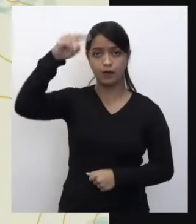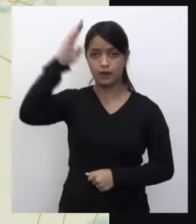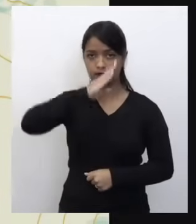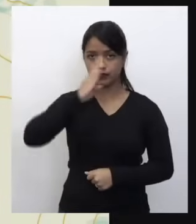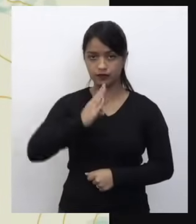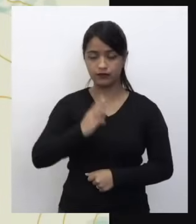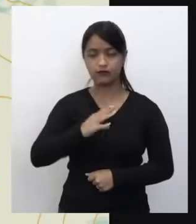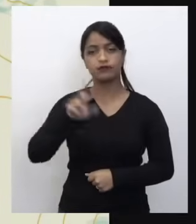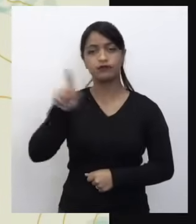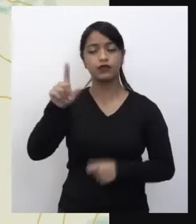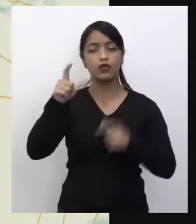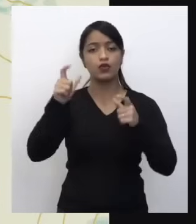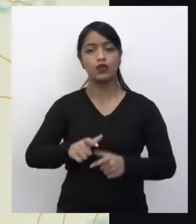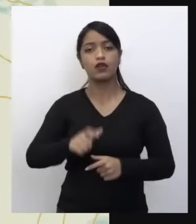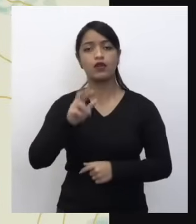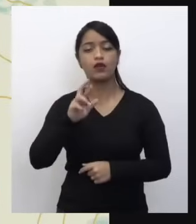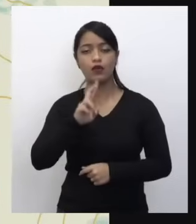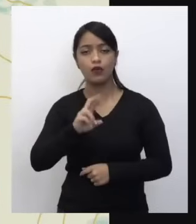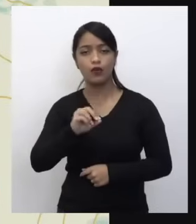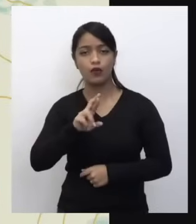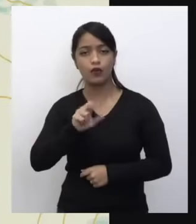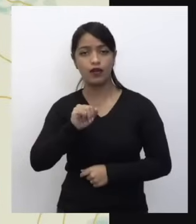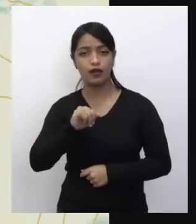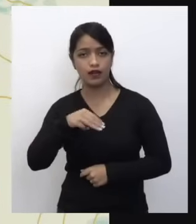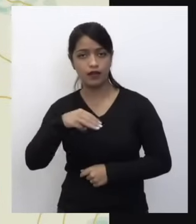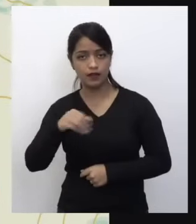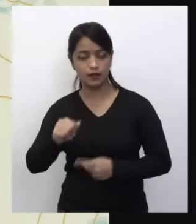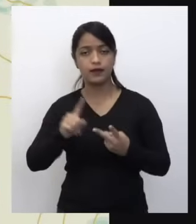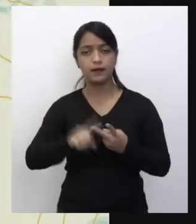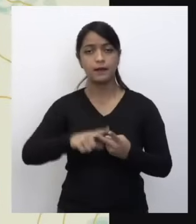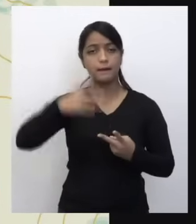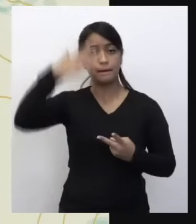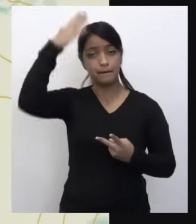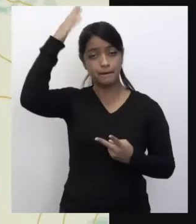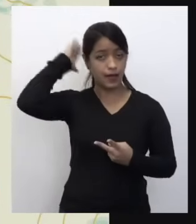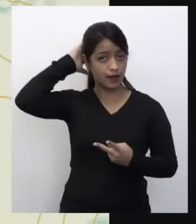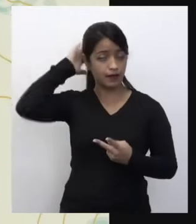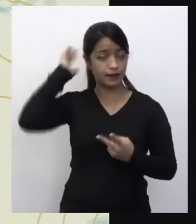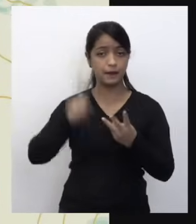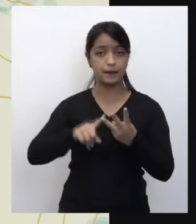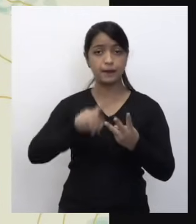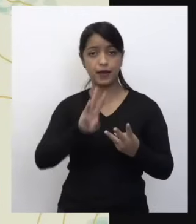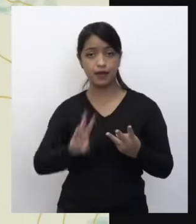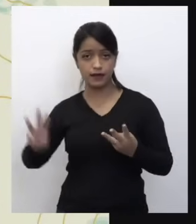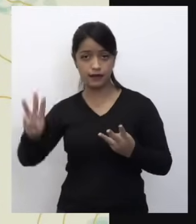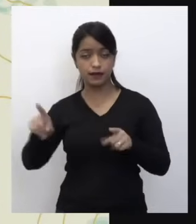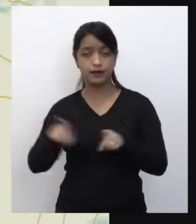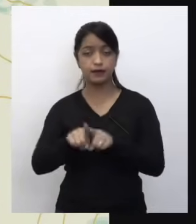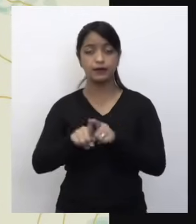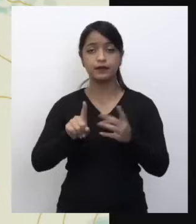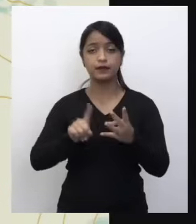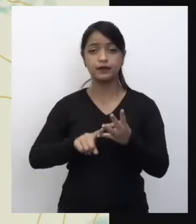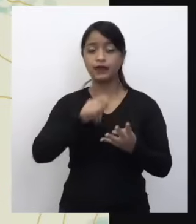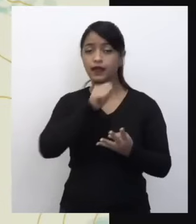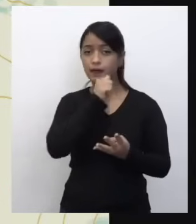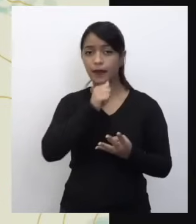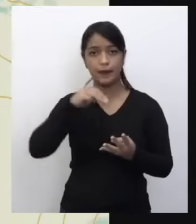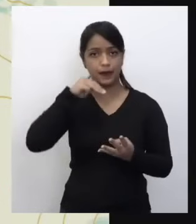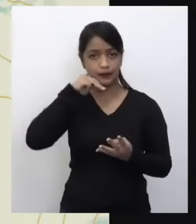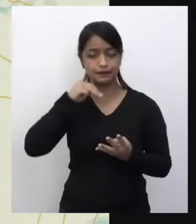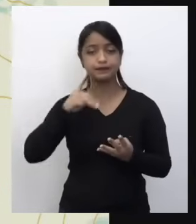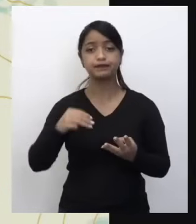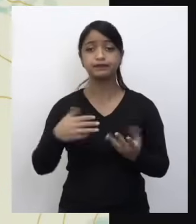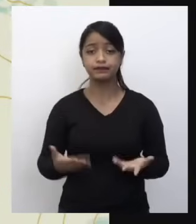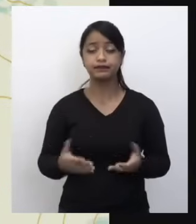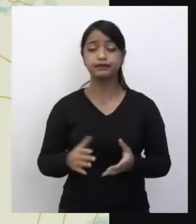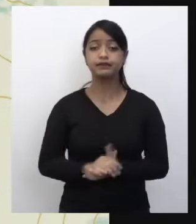parte de Roraima, noroeste e nordeste do Pará, parte do litoral do Maranhão e também do estado do Amapá. Vamos ver como ficam